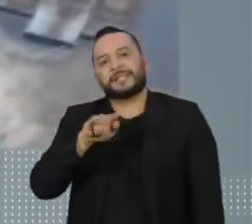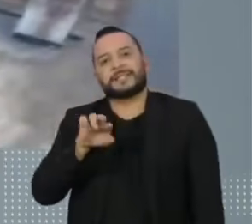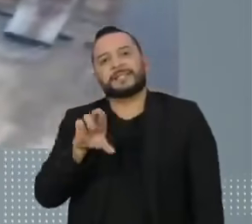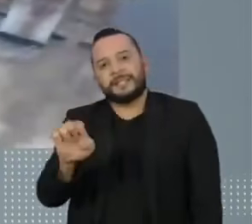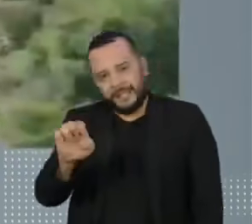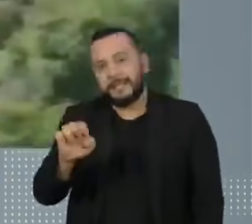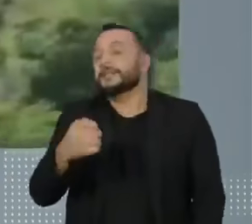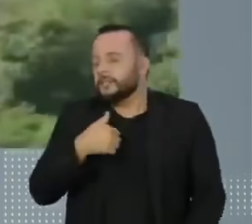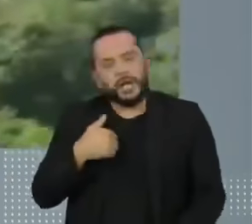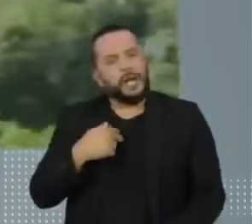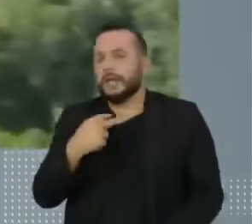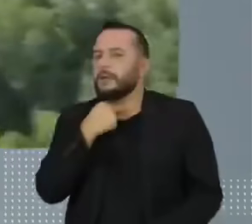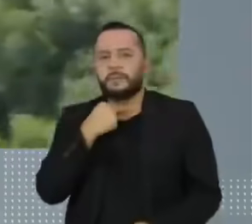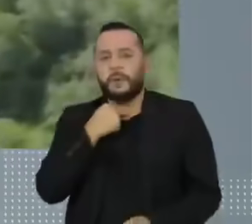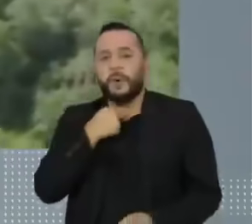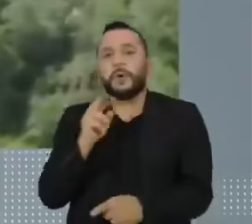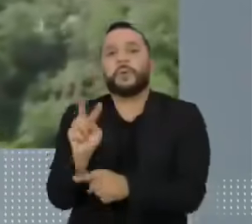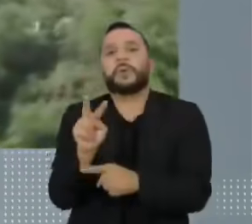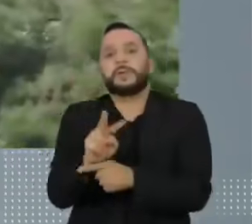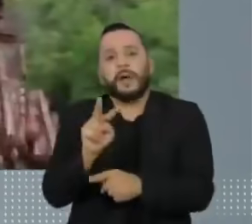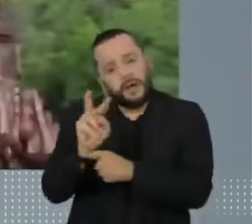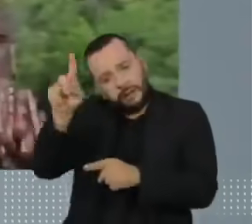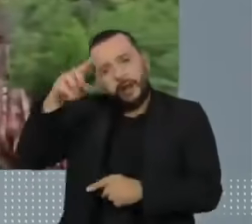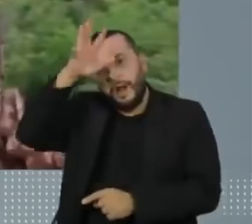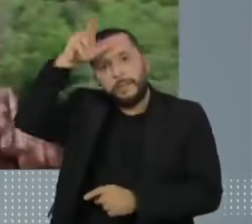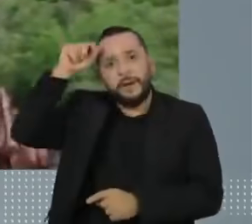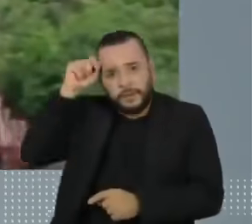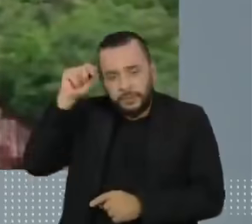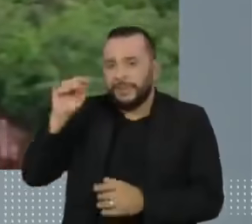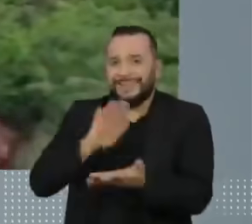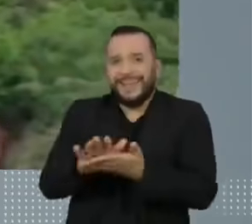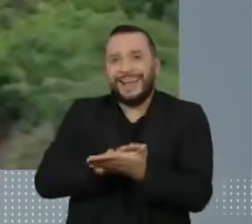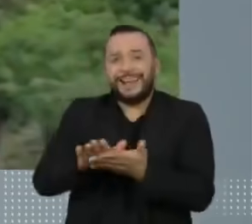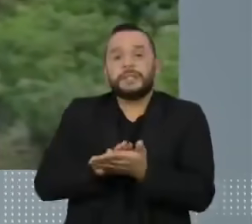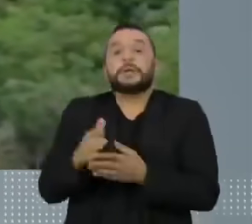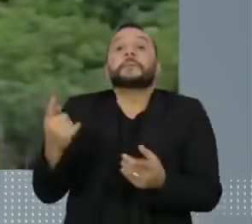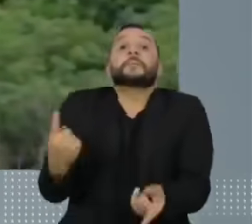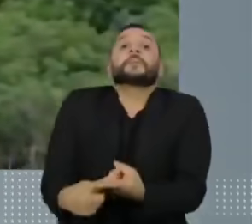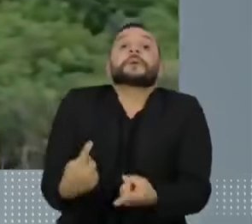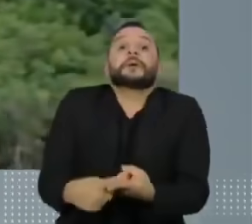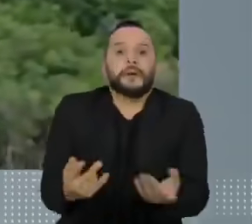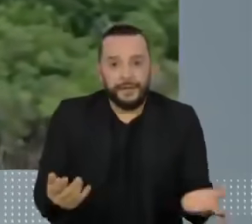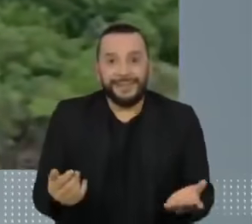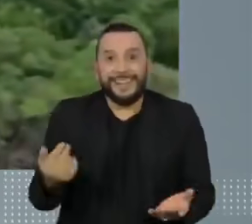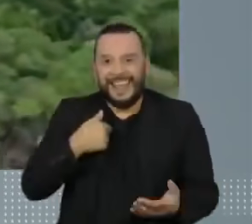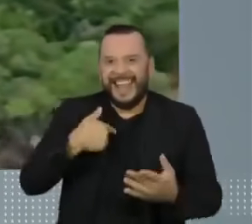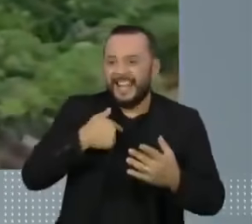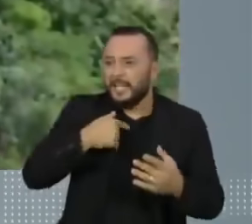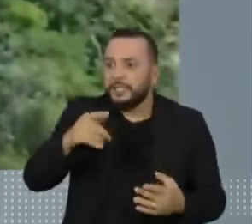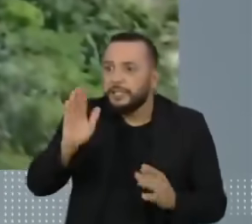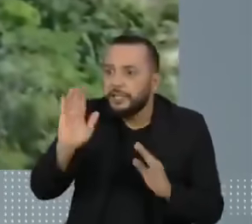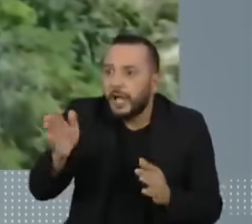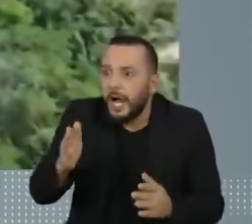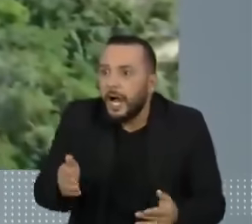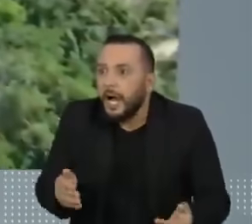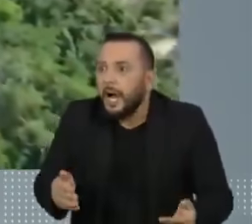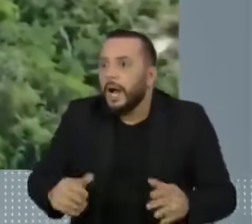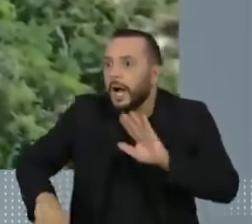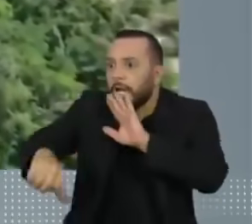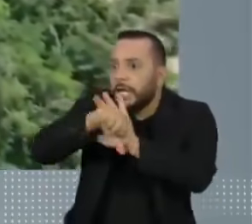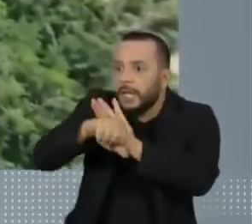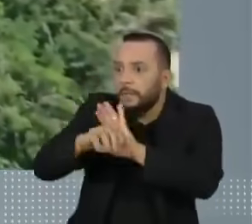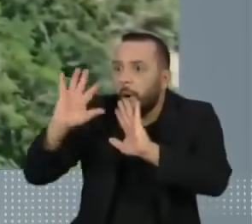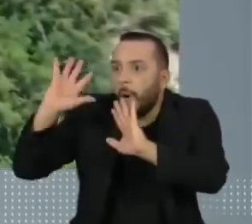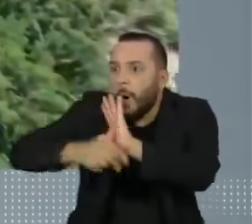comando da Superintendência da Polícia Federal no Amazonas depois de realizar uma das maiores operações contra a retirada ilegal